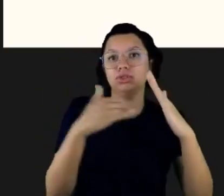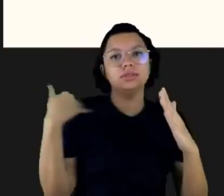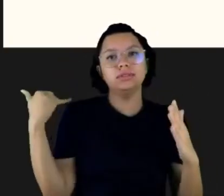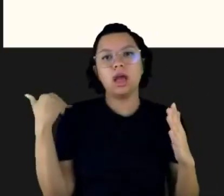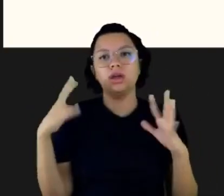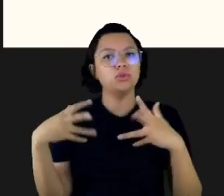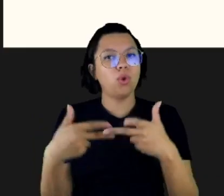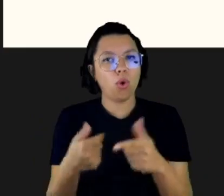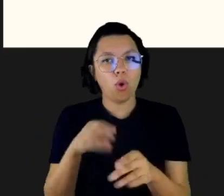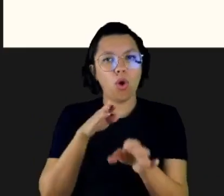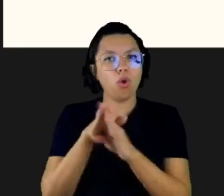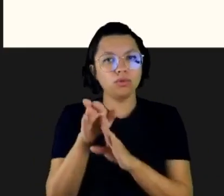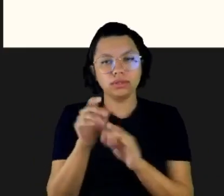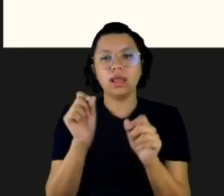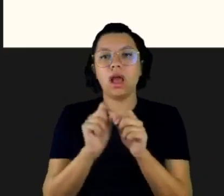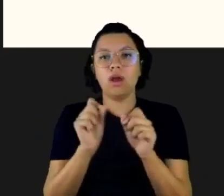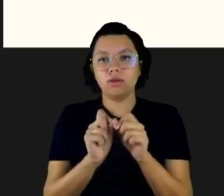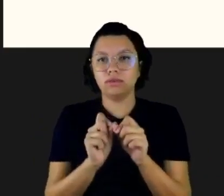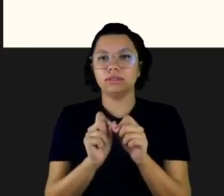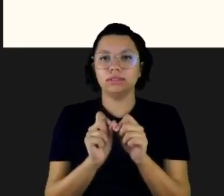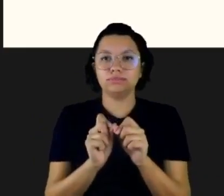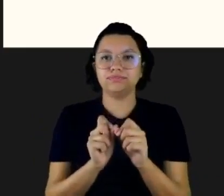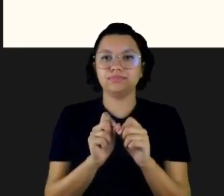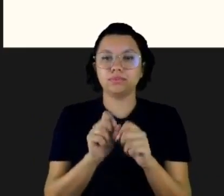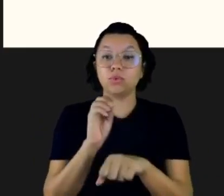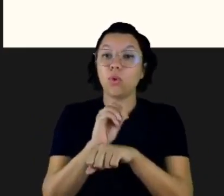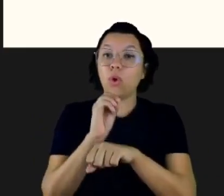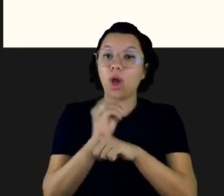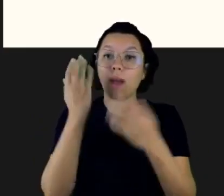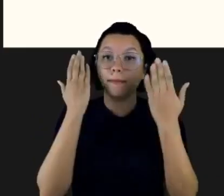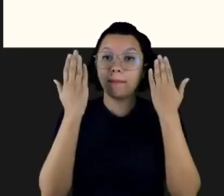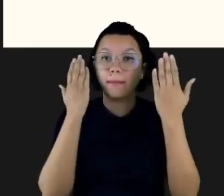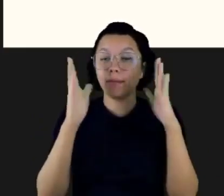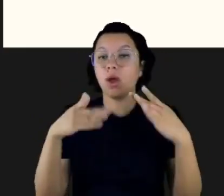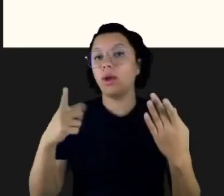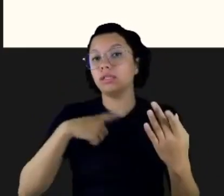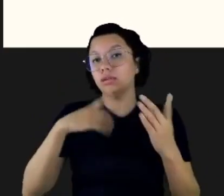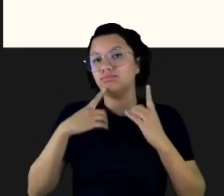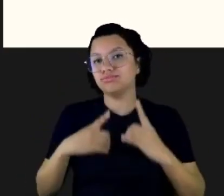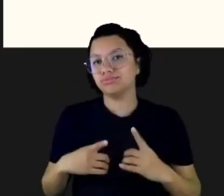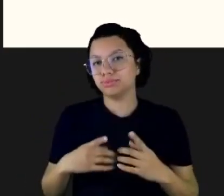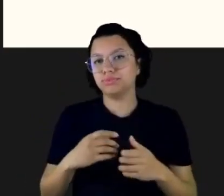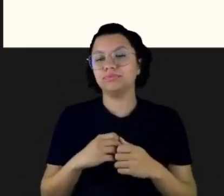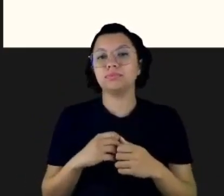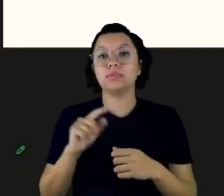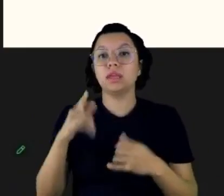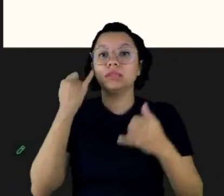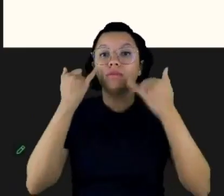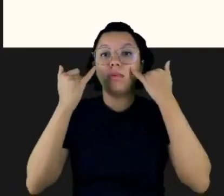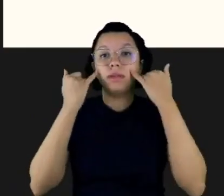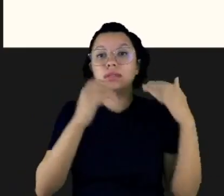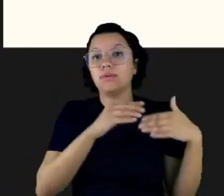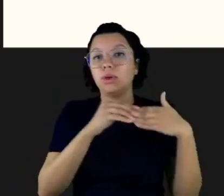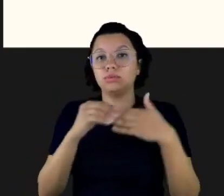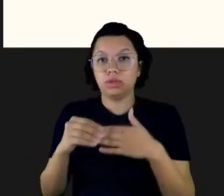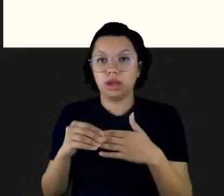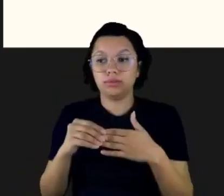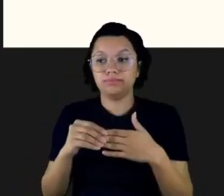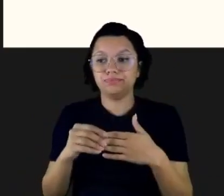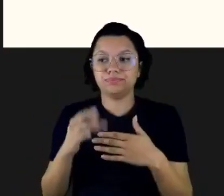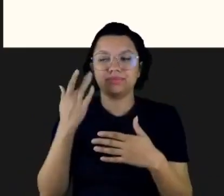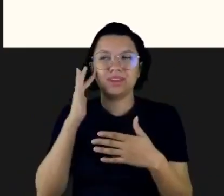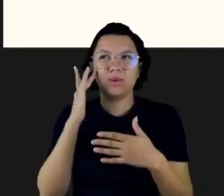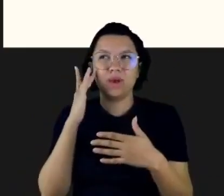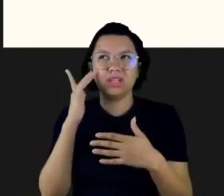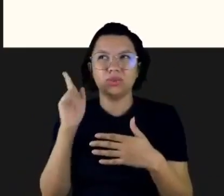indicados para o tratamento de psicoterapia em quadros depressivos. Esse dado aqui que eu trago, eu acho um dos dados